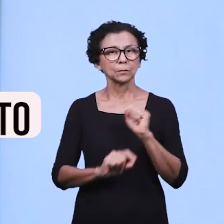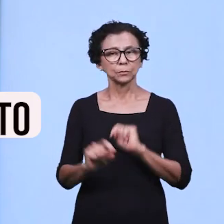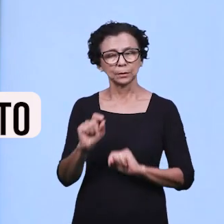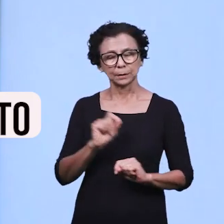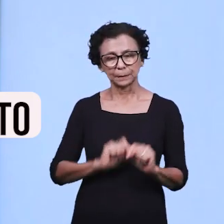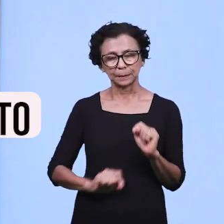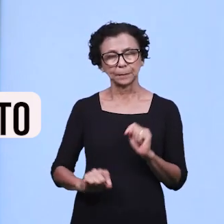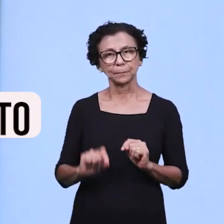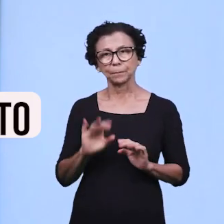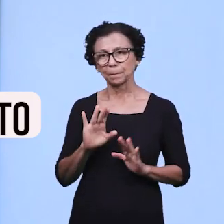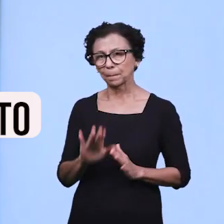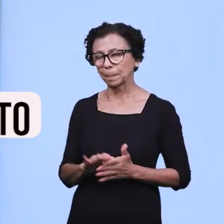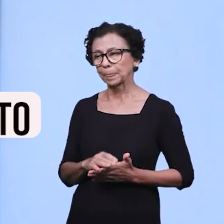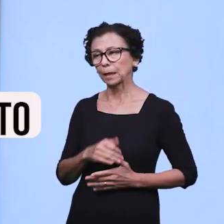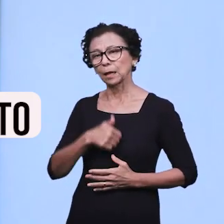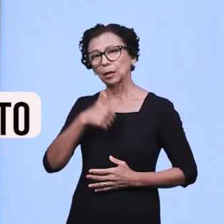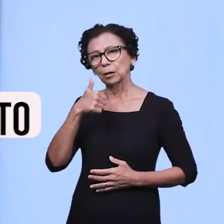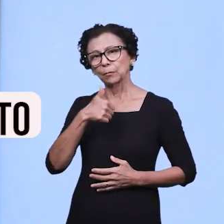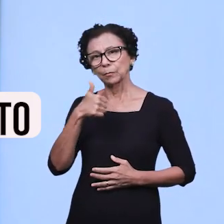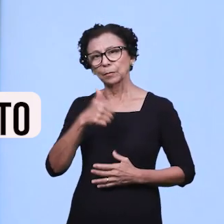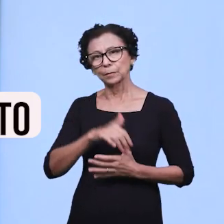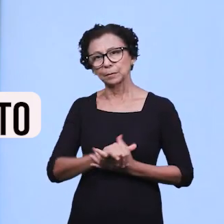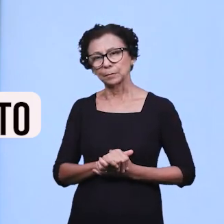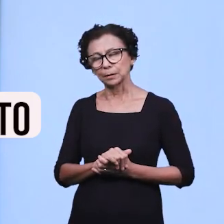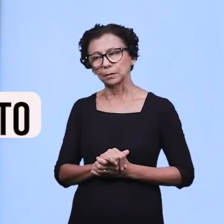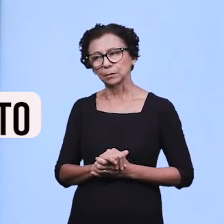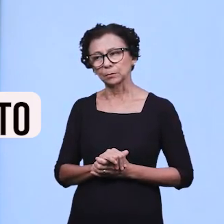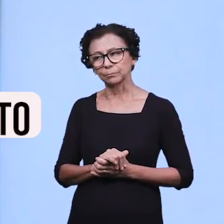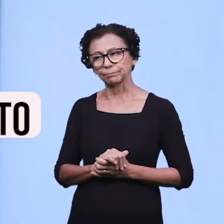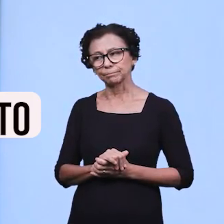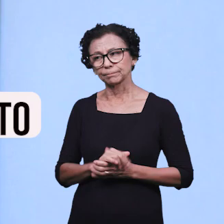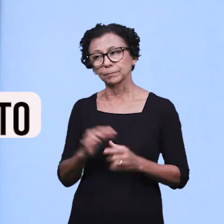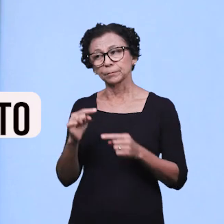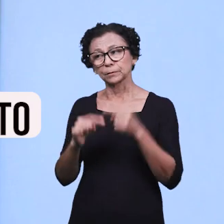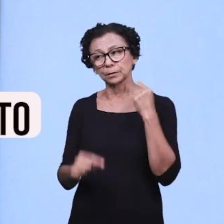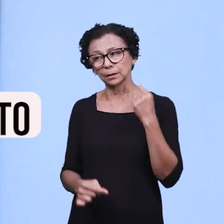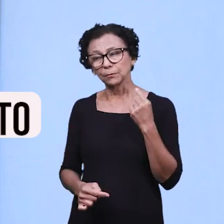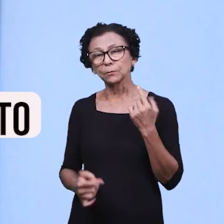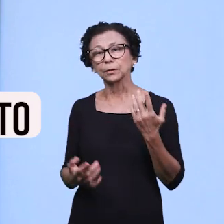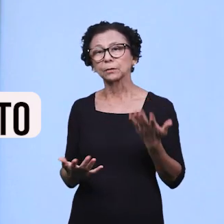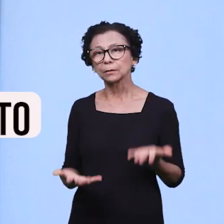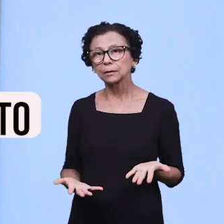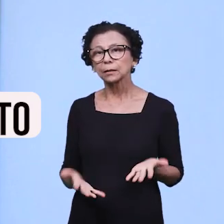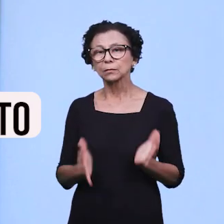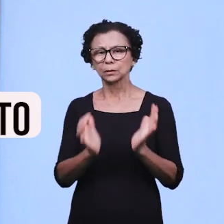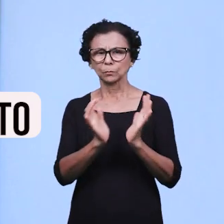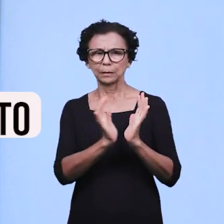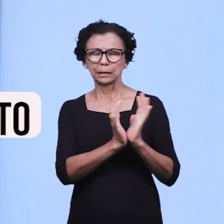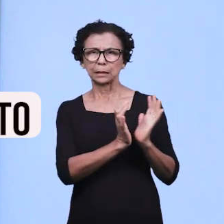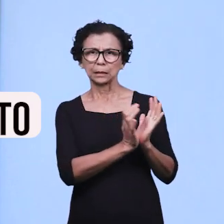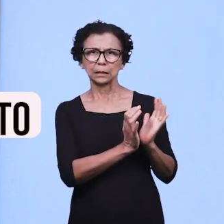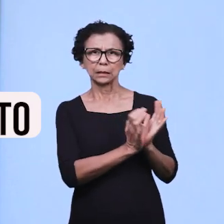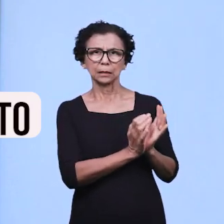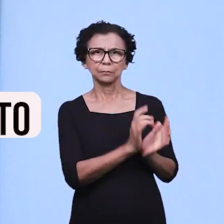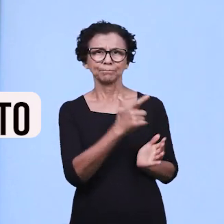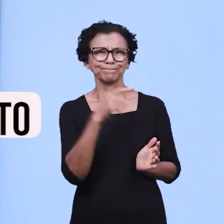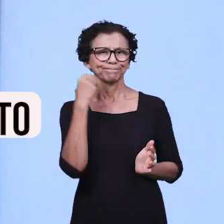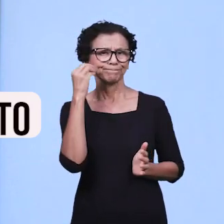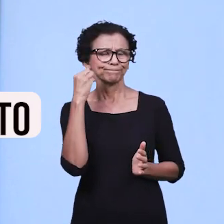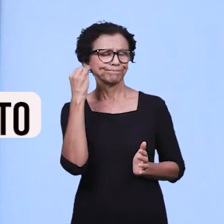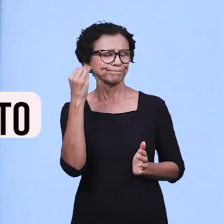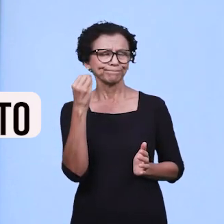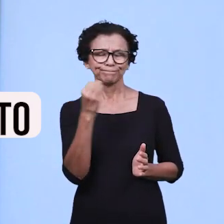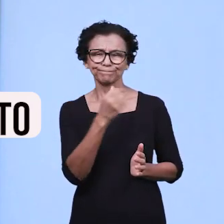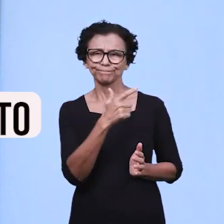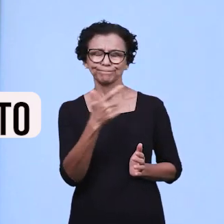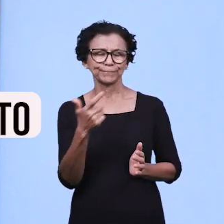Primeira coisa, pastor, é identificar o desafio que eu tenho pela frente. Certo. Quando eu tenho uma equipe escolar que não é experiente, que